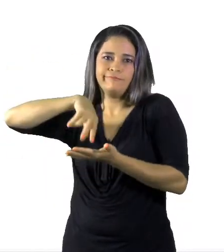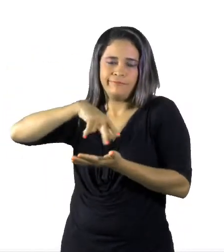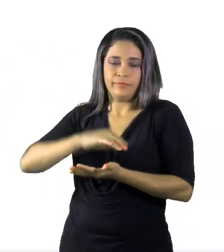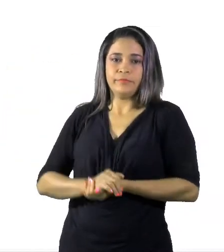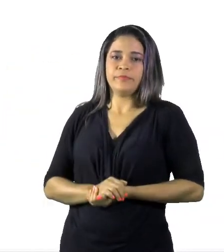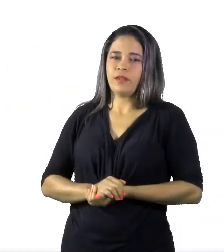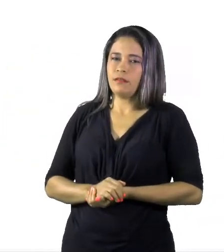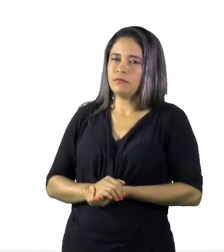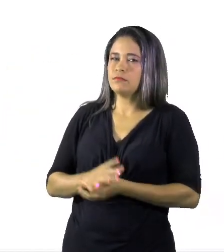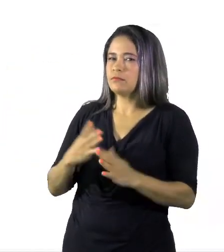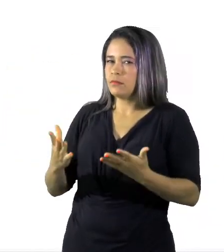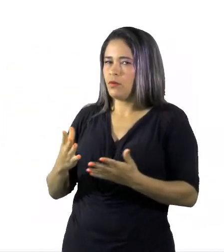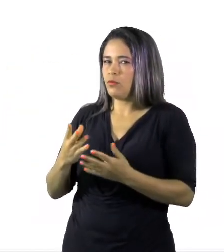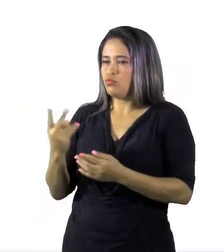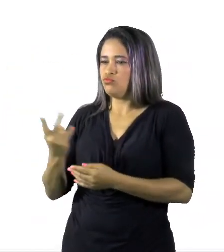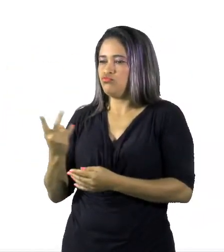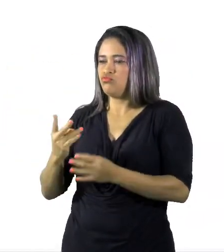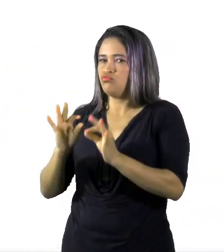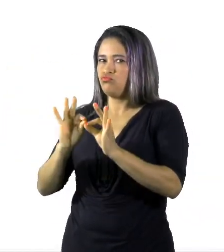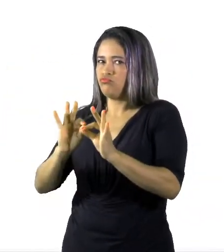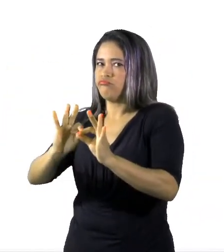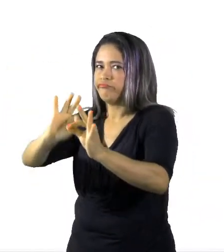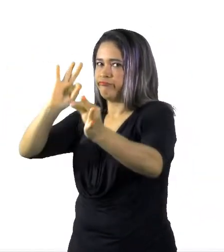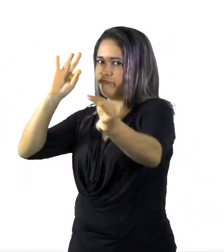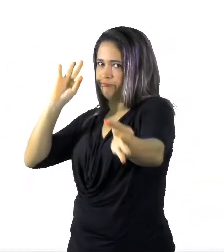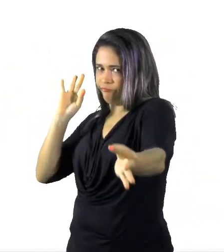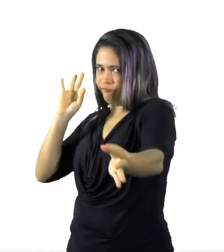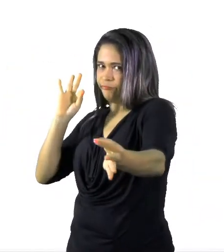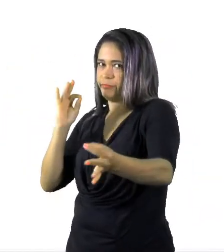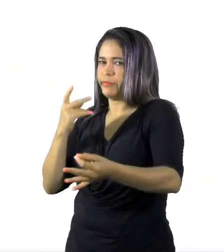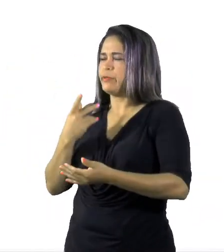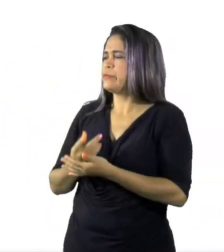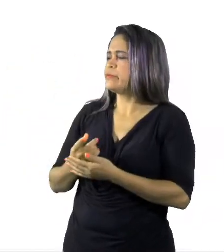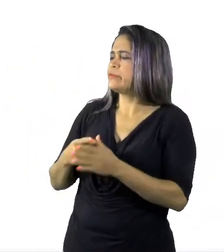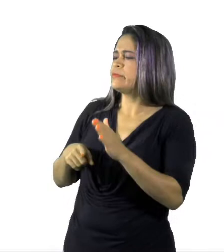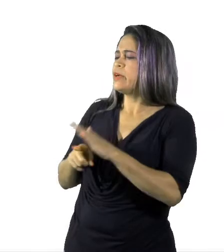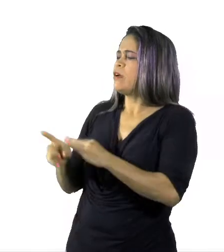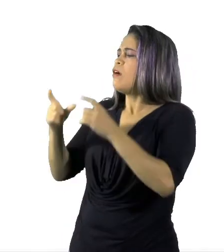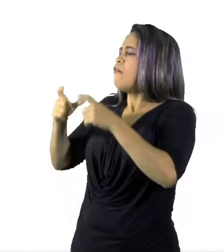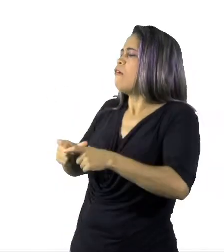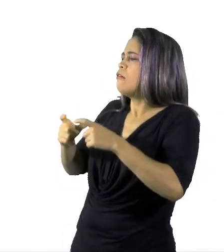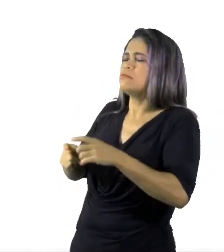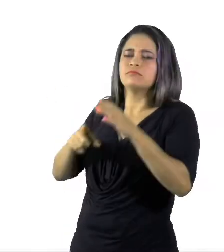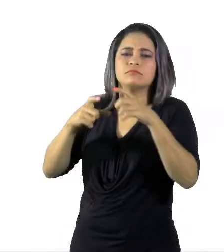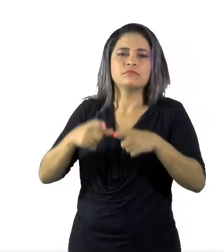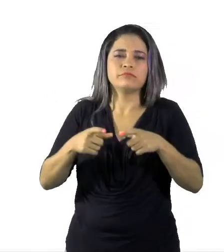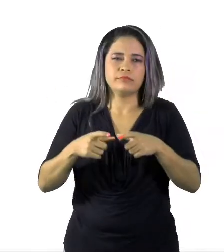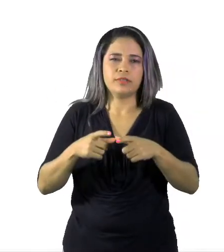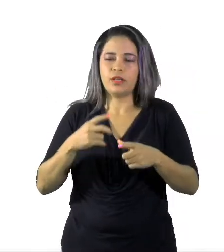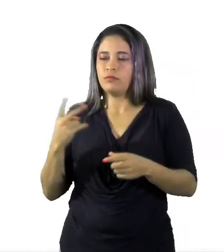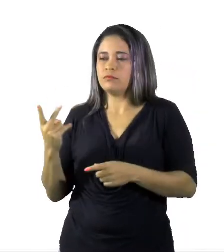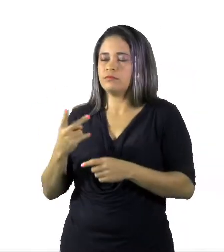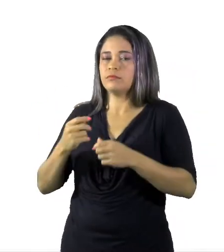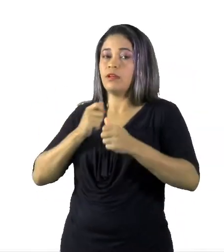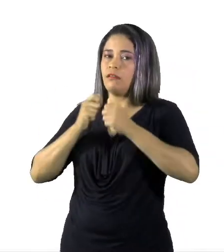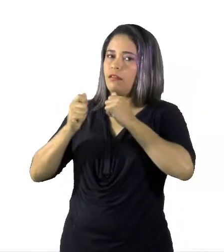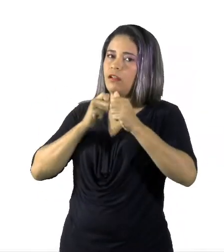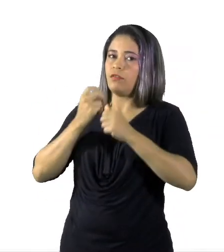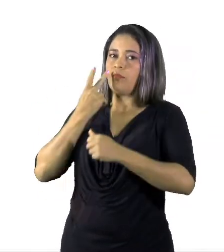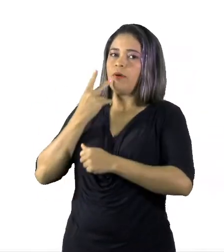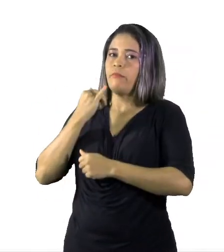estão longe, sempre perguntam um pelo outro, afirmou o pai de Maxwell em entrevista à rede